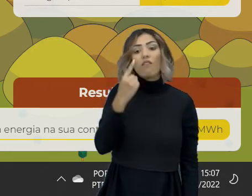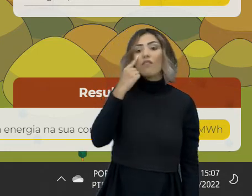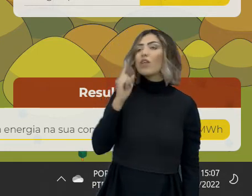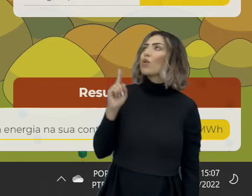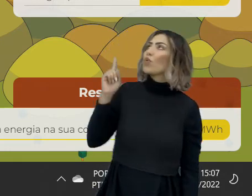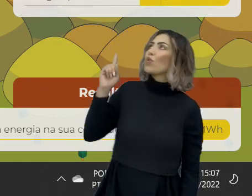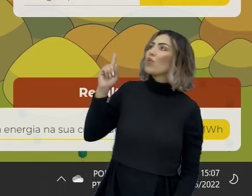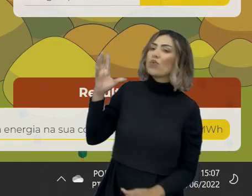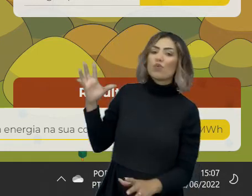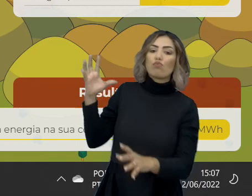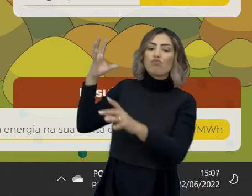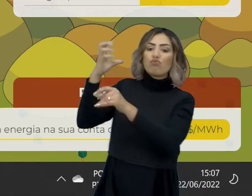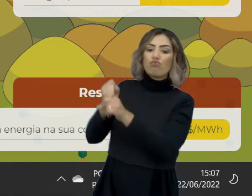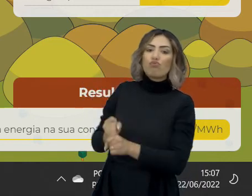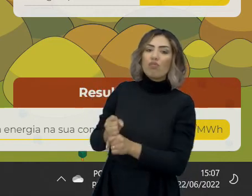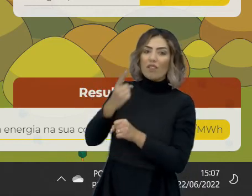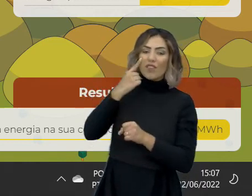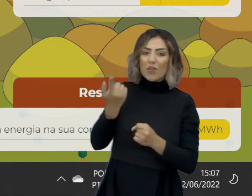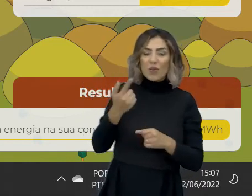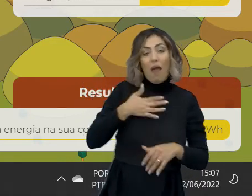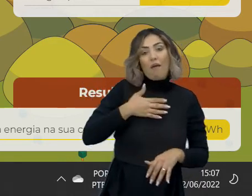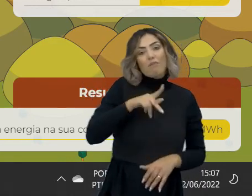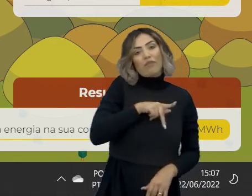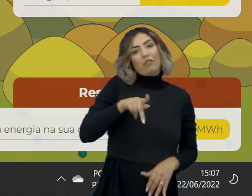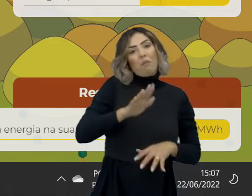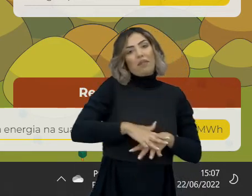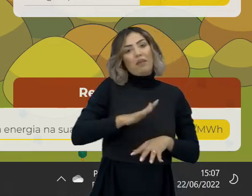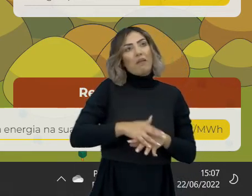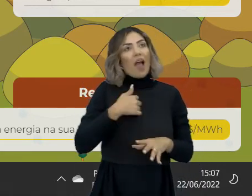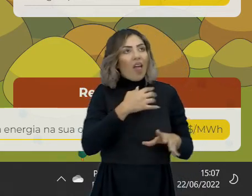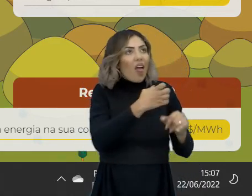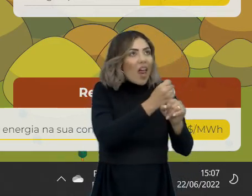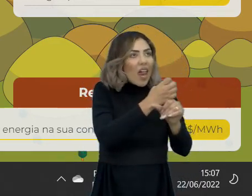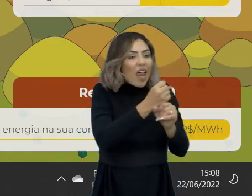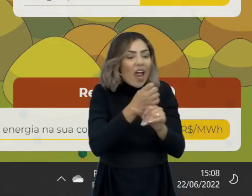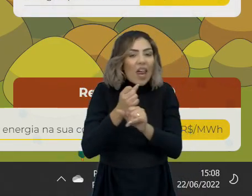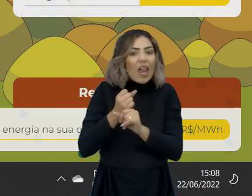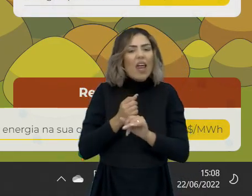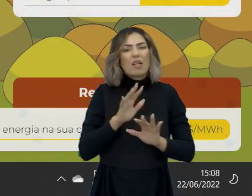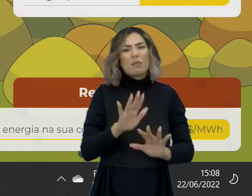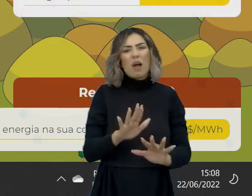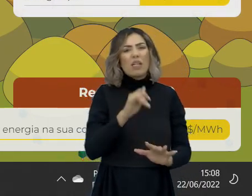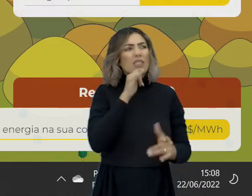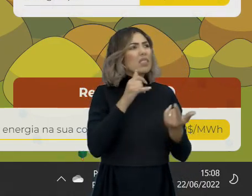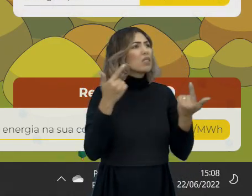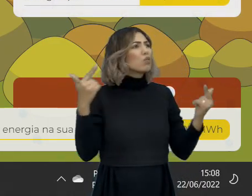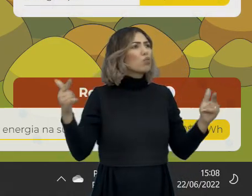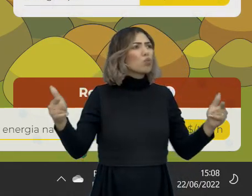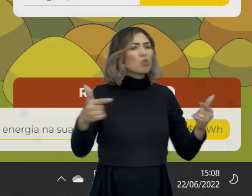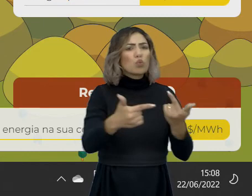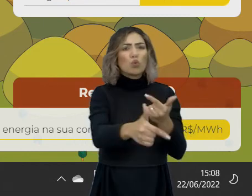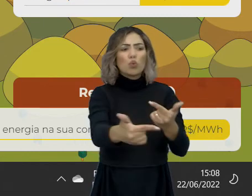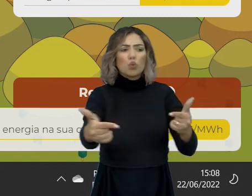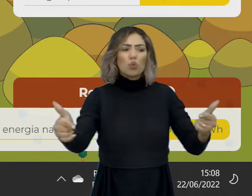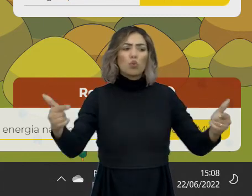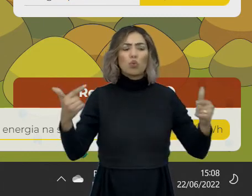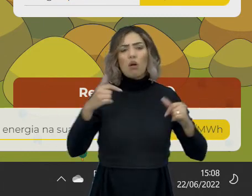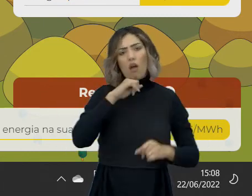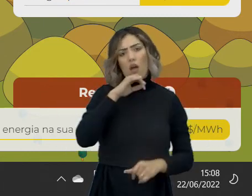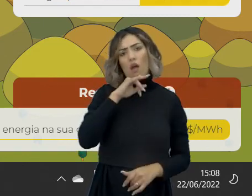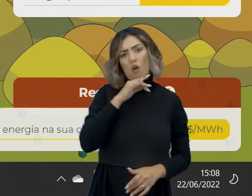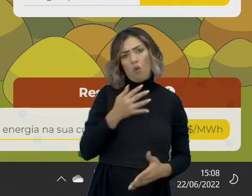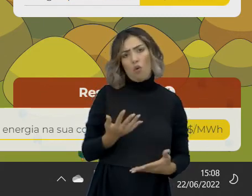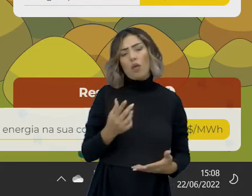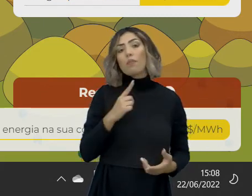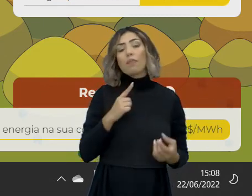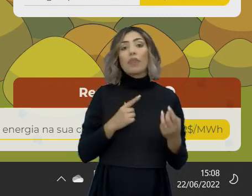resultado. Eu aqui querendo somar, sou professora de matemática. Só que não é legal a gente não ter nada das outras. A gente vai contar. Então, tem 3 ainda e